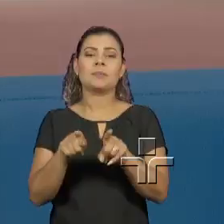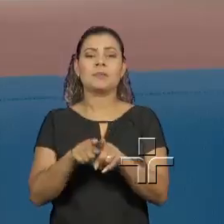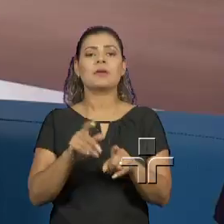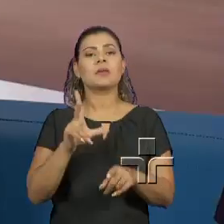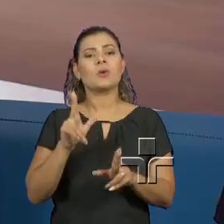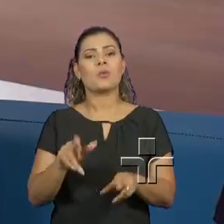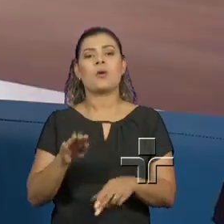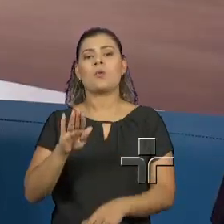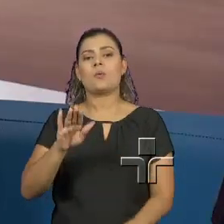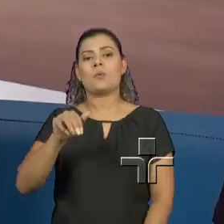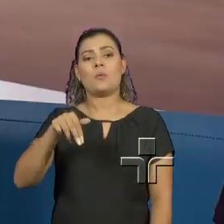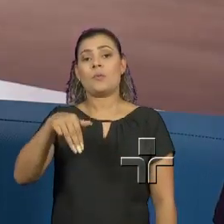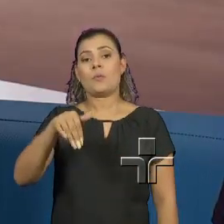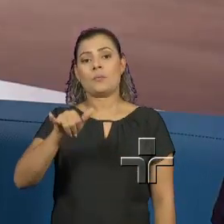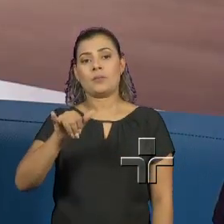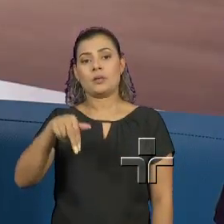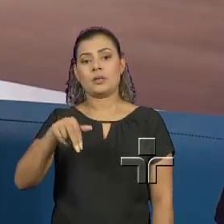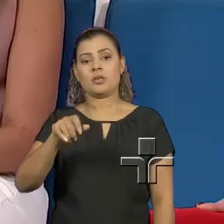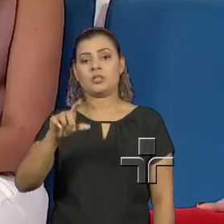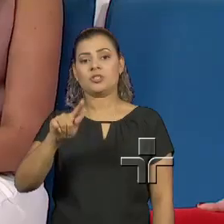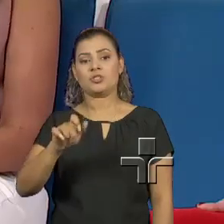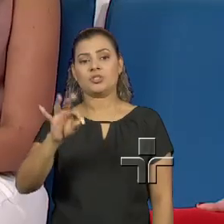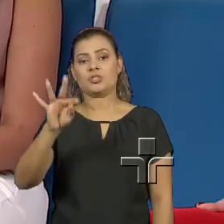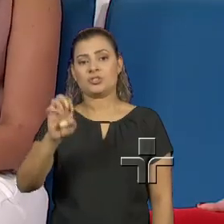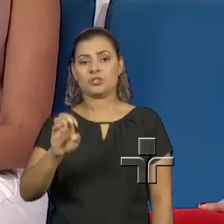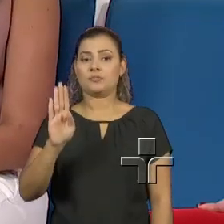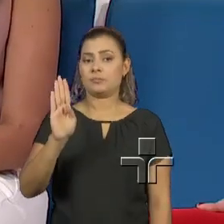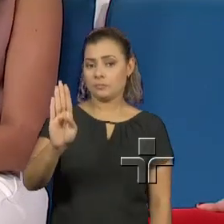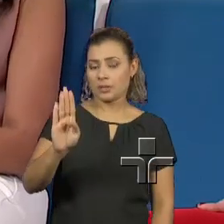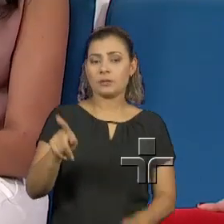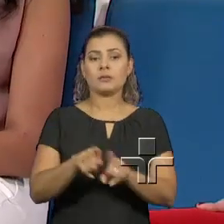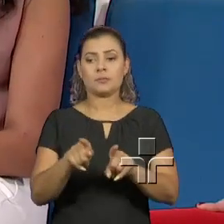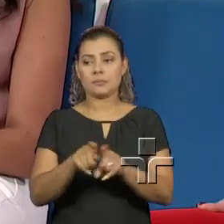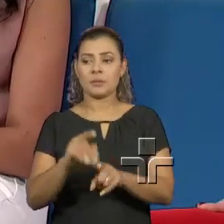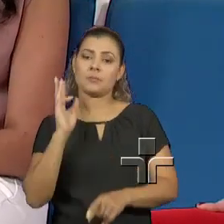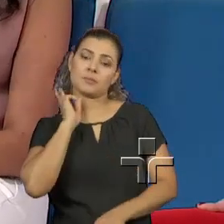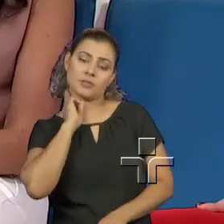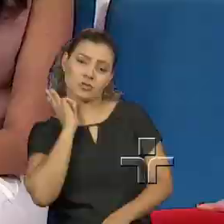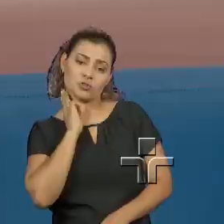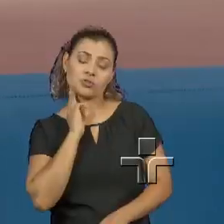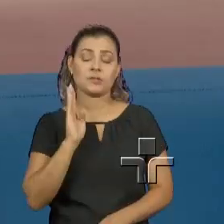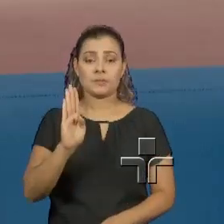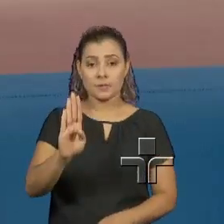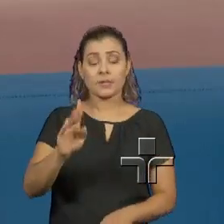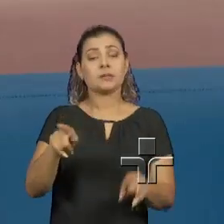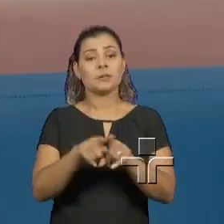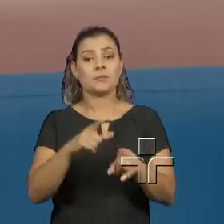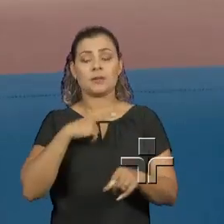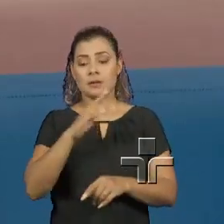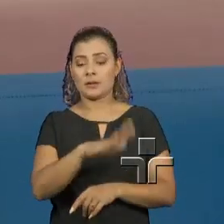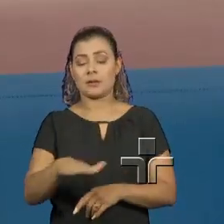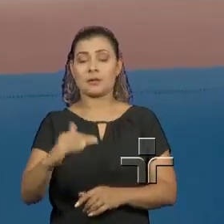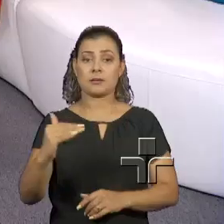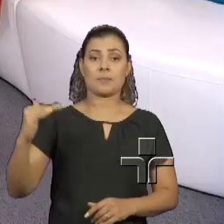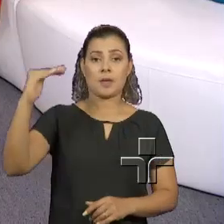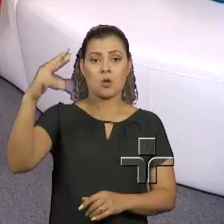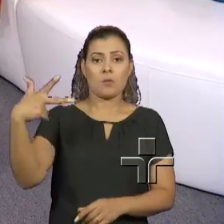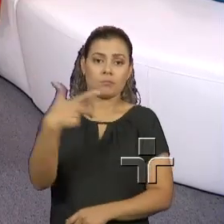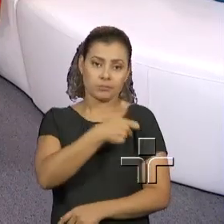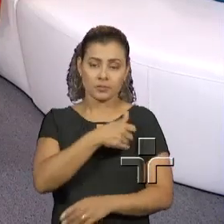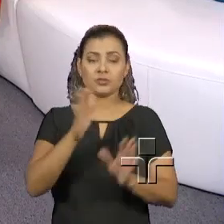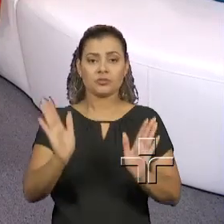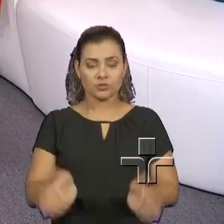que ela comentou, é uma vacina mais recente, que a gente teve que fazer uma vacinação das crianças maiores. E sim, quando as